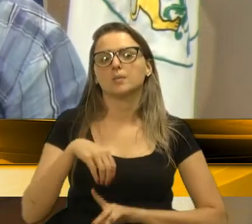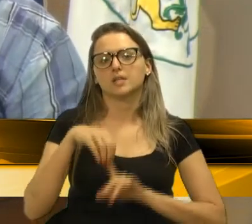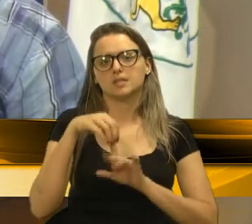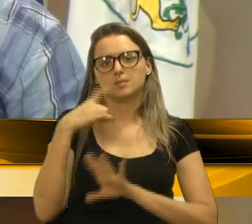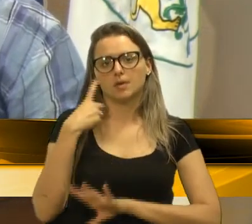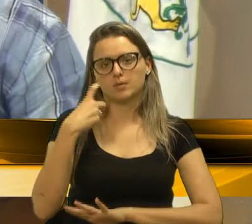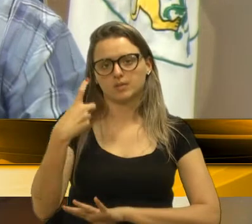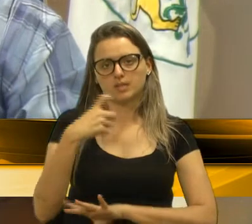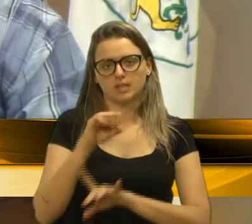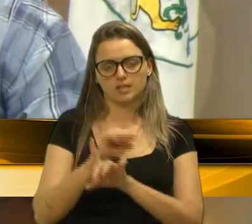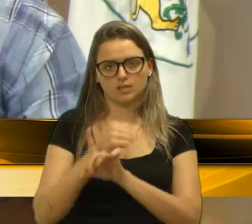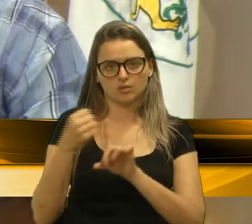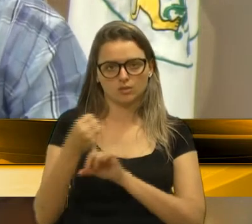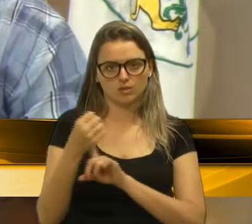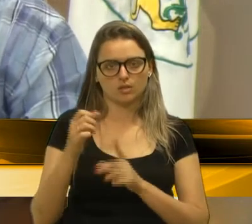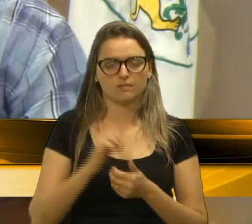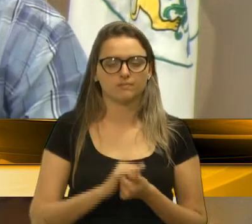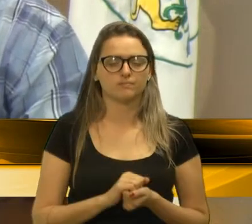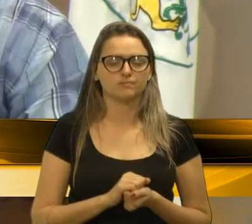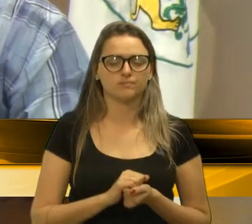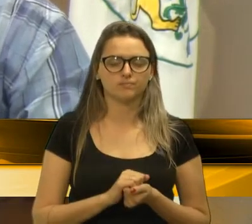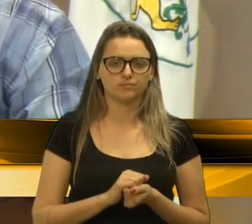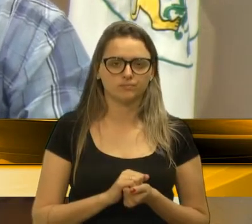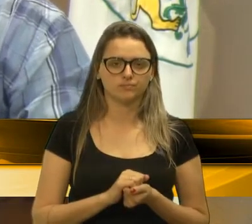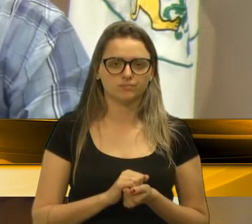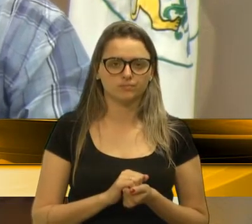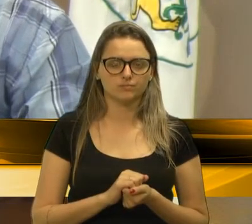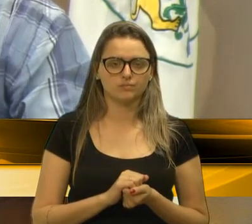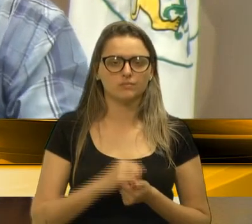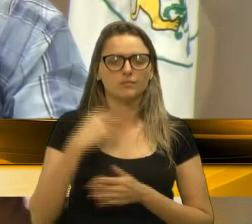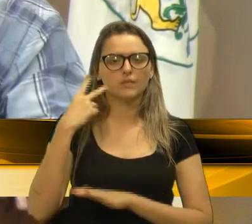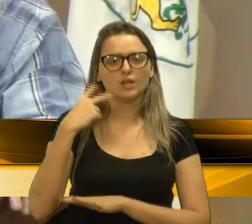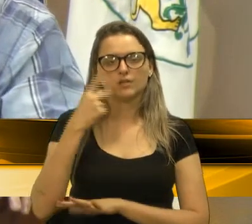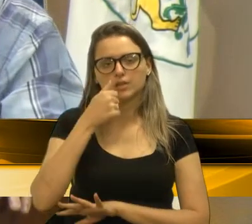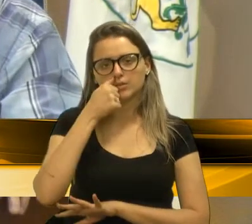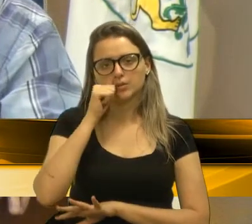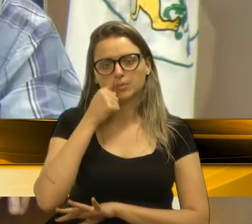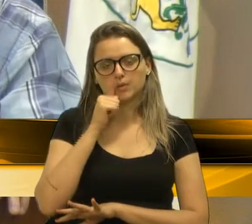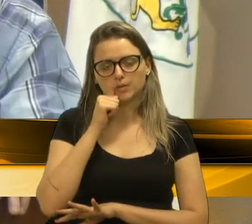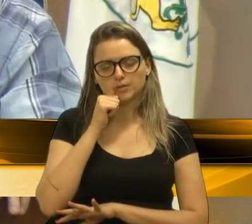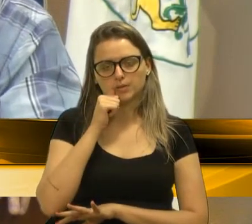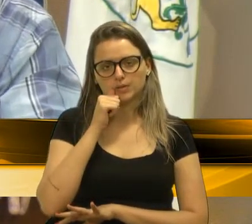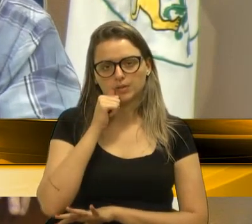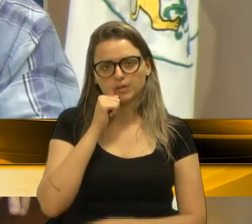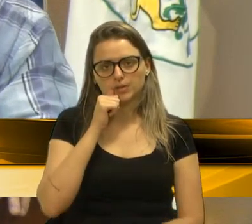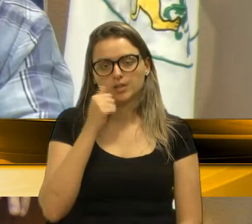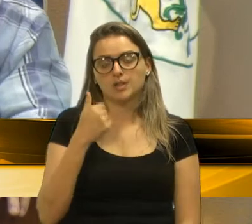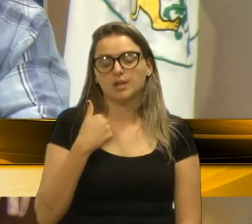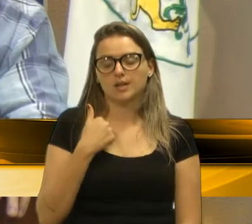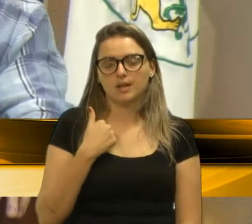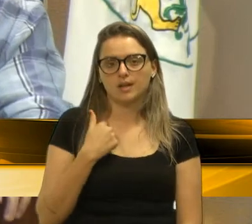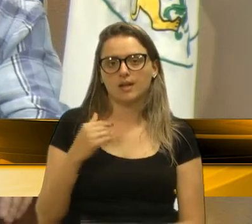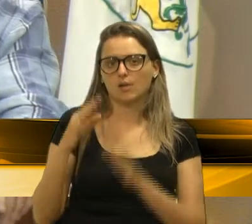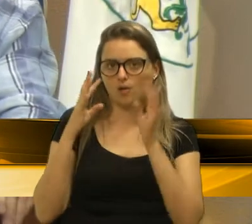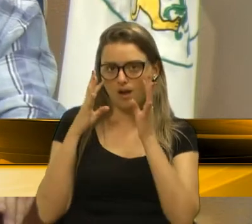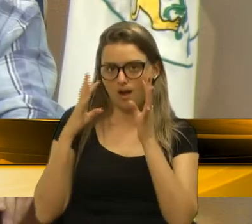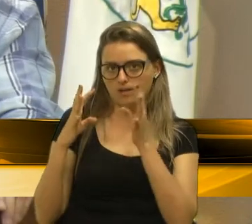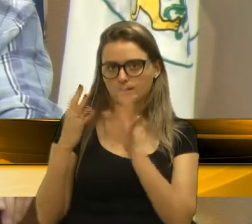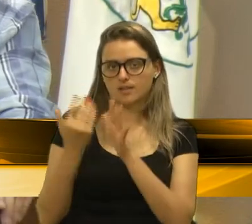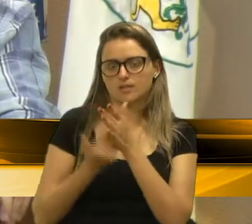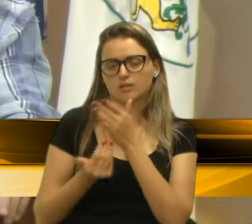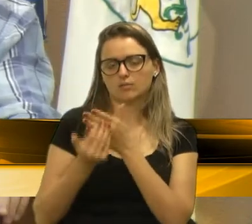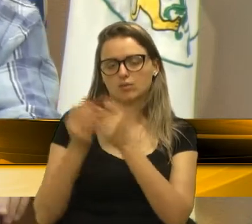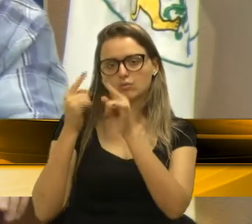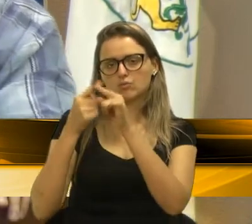não ficam esses registros vereadora paula eu escutei atentamente as razões